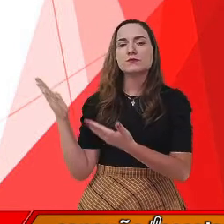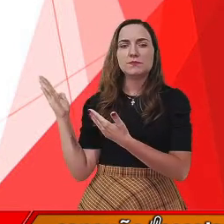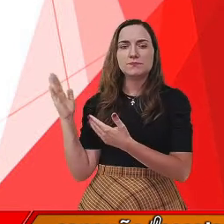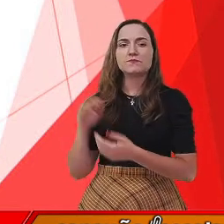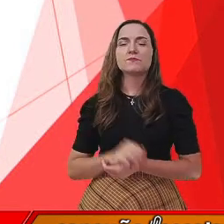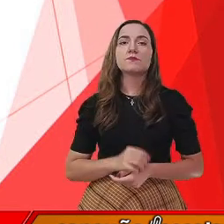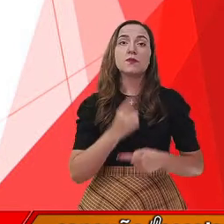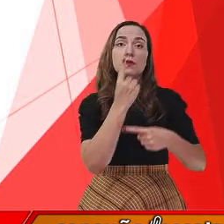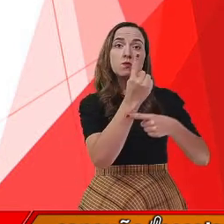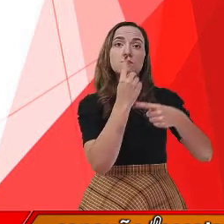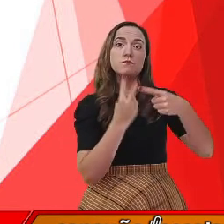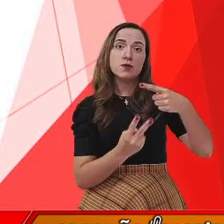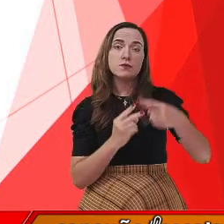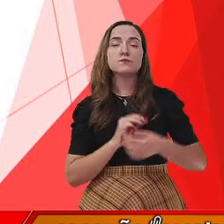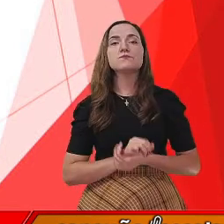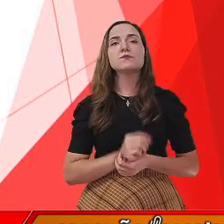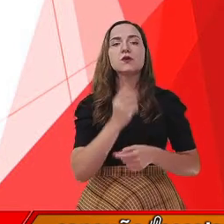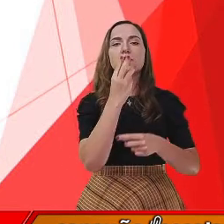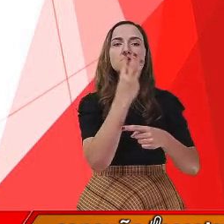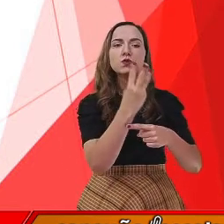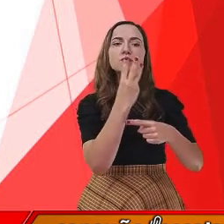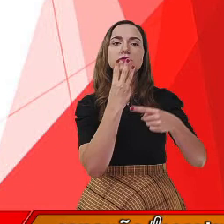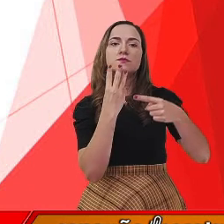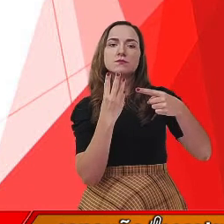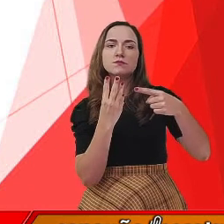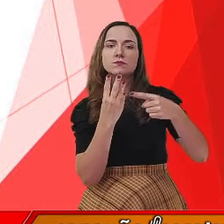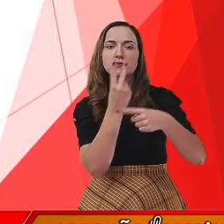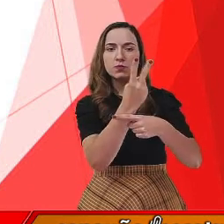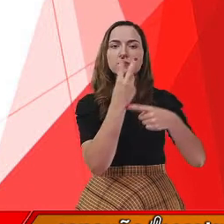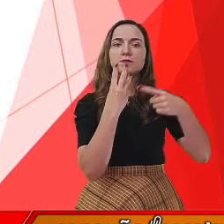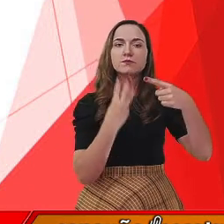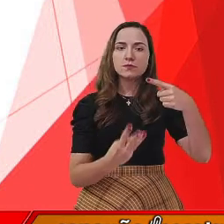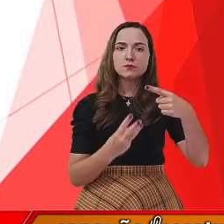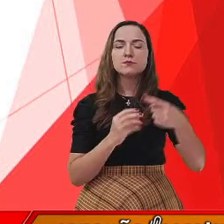1/2, 2/3, 5/4,